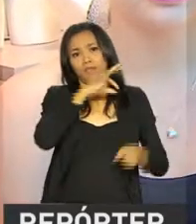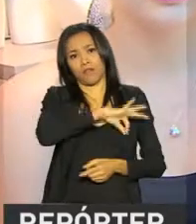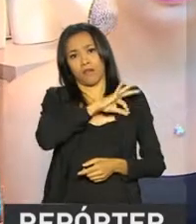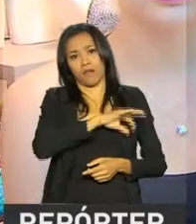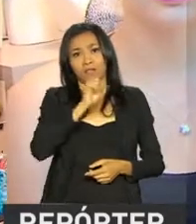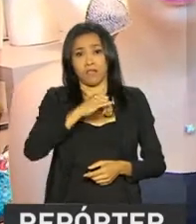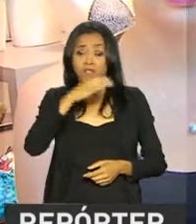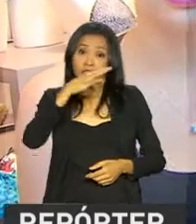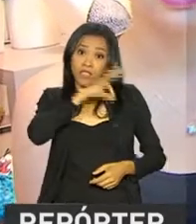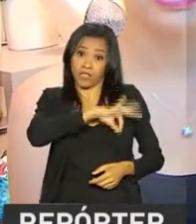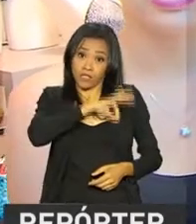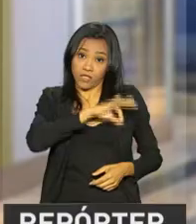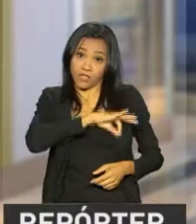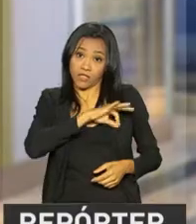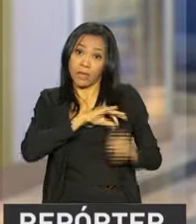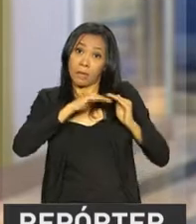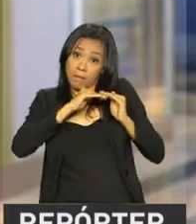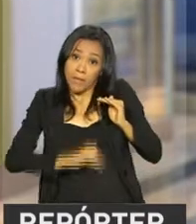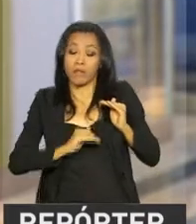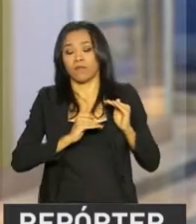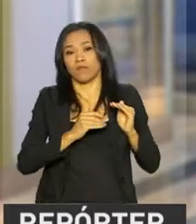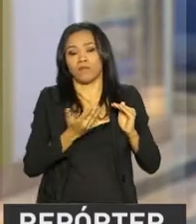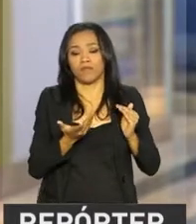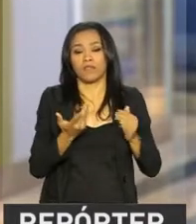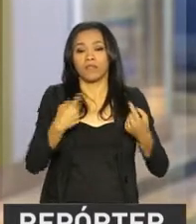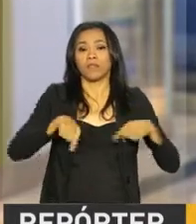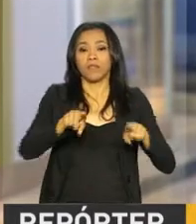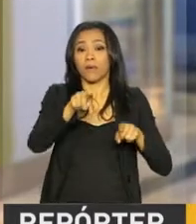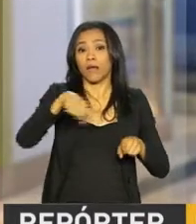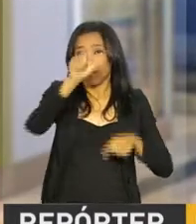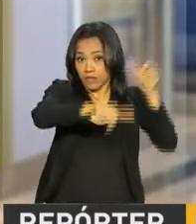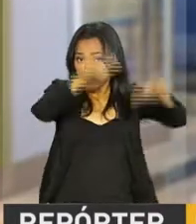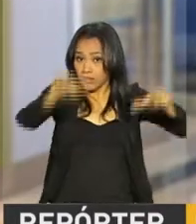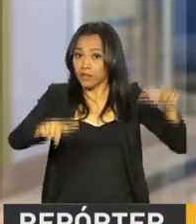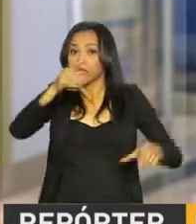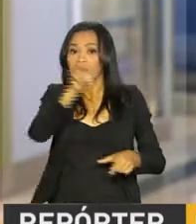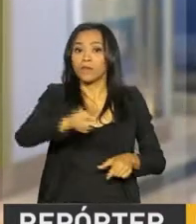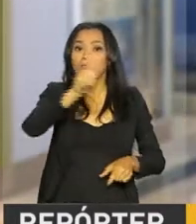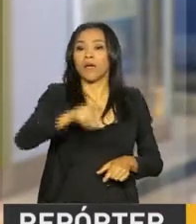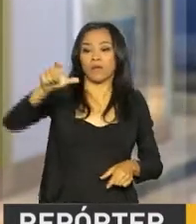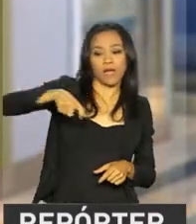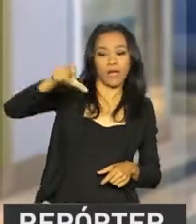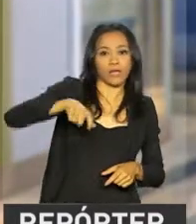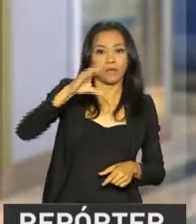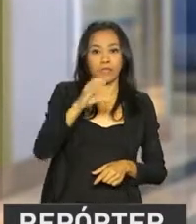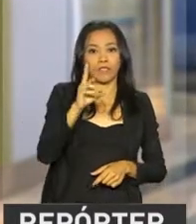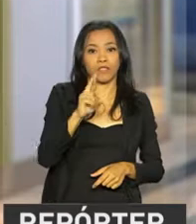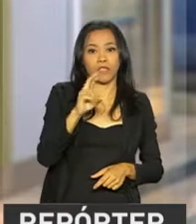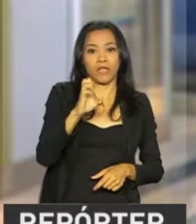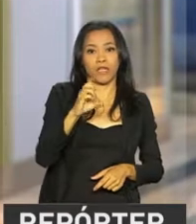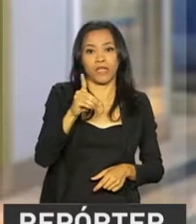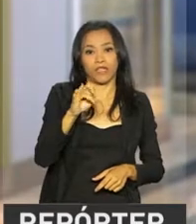você ganha o X, você tem que gastar menos, né? Pelo 9º mês consecutivo, os consumidores que utilizaram cartão de crédito para compras no Natal